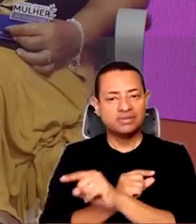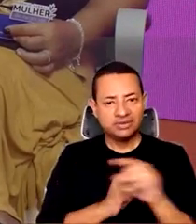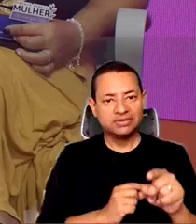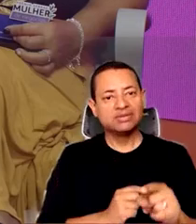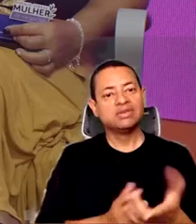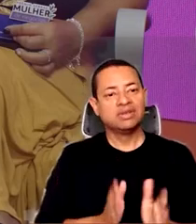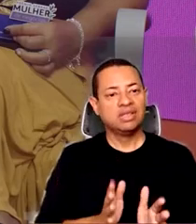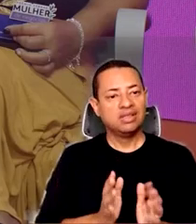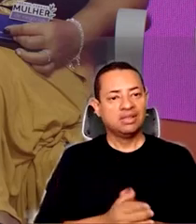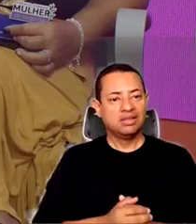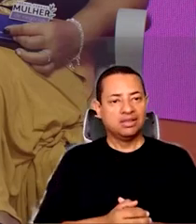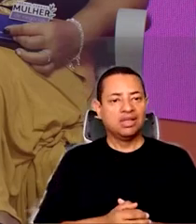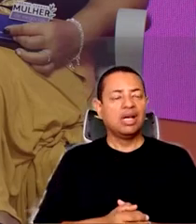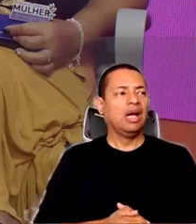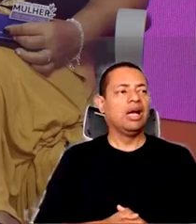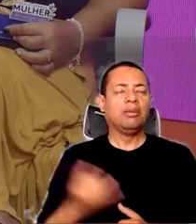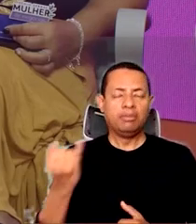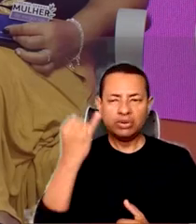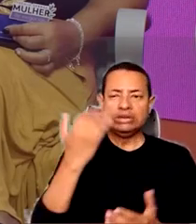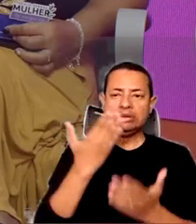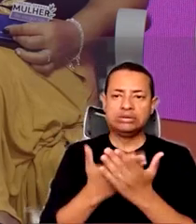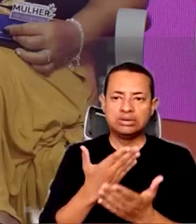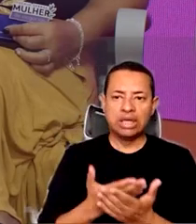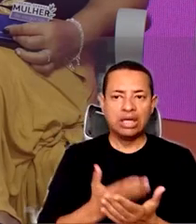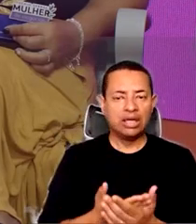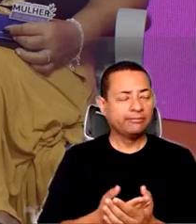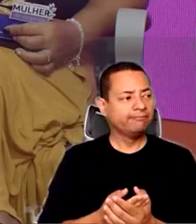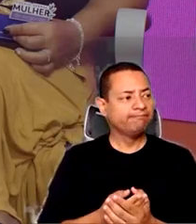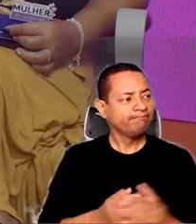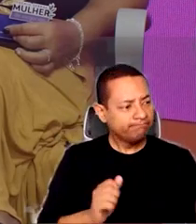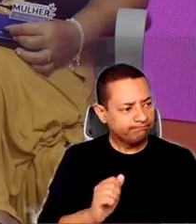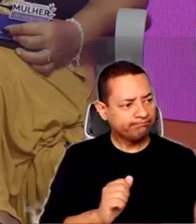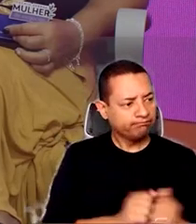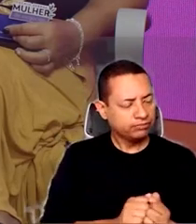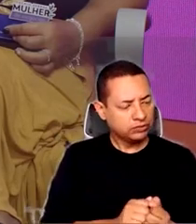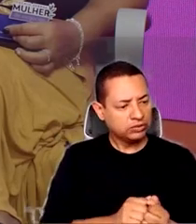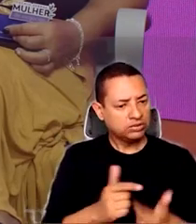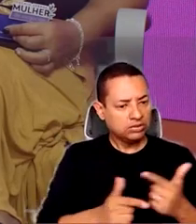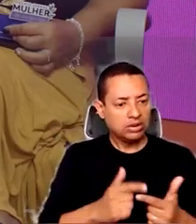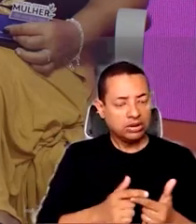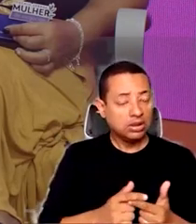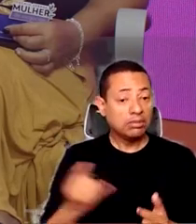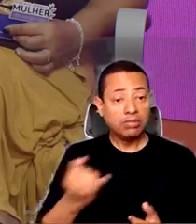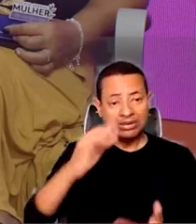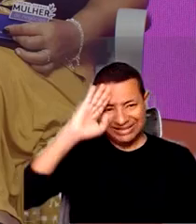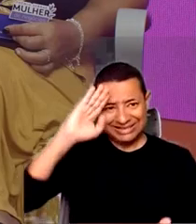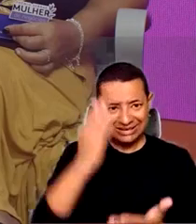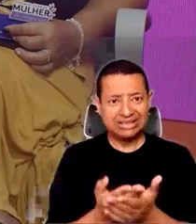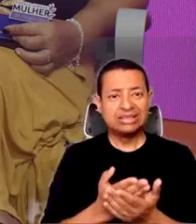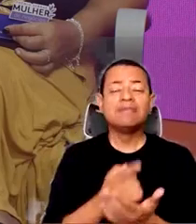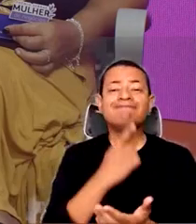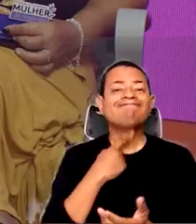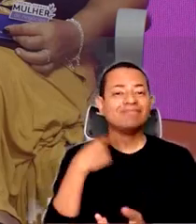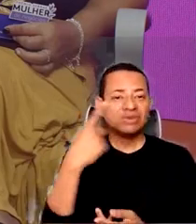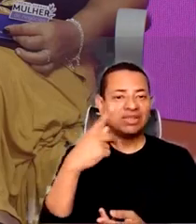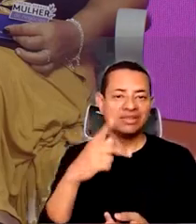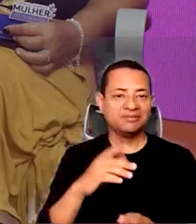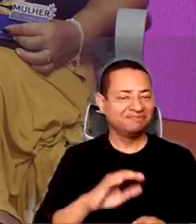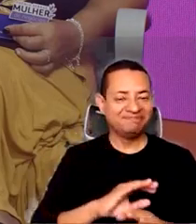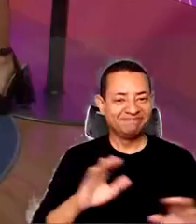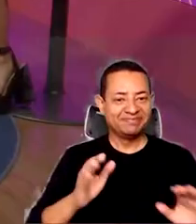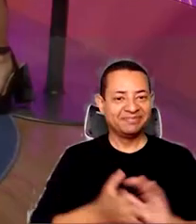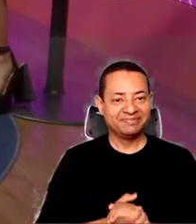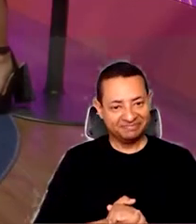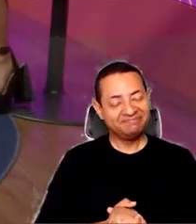a importância de estudar a importância de buscar parcerias e a importância de acreditar naquilo que você sonha Então é isso